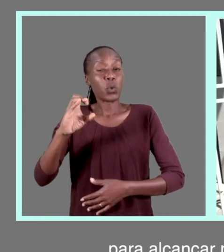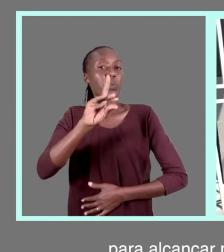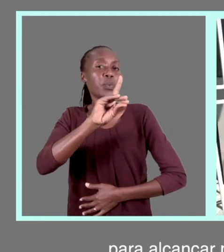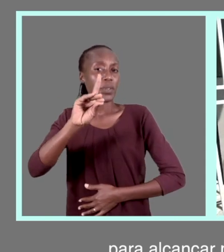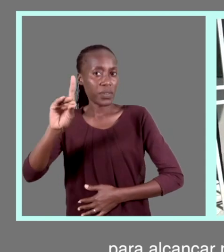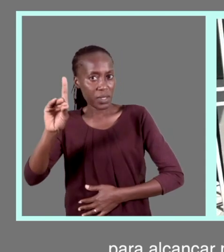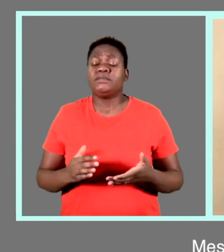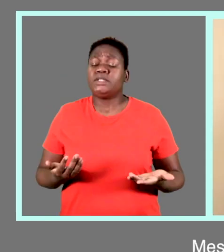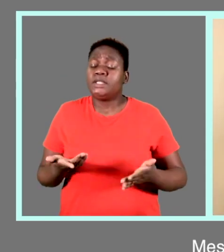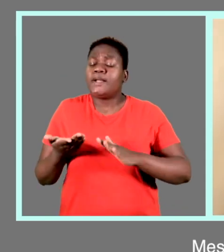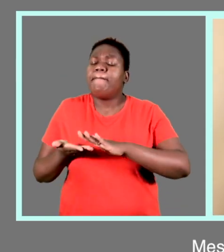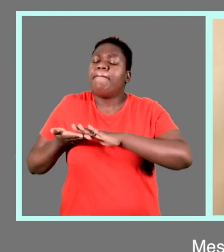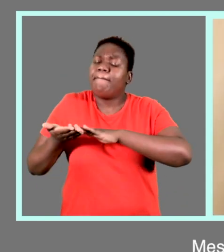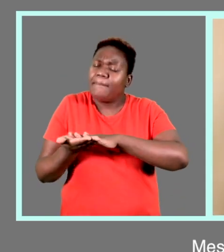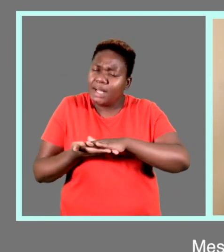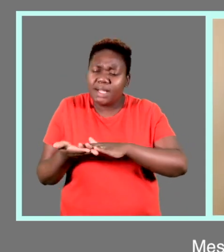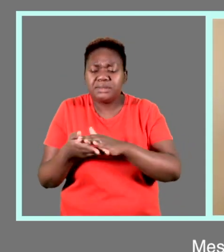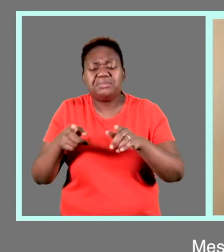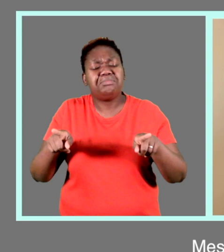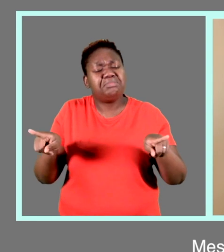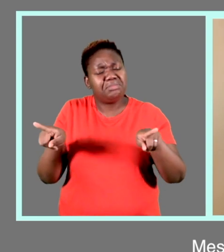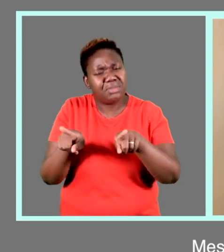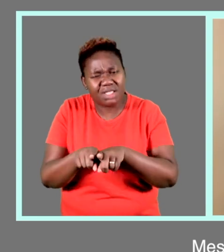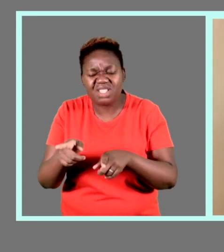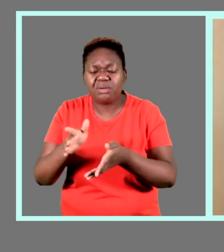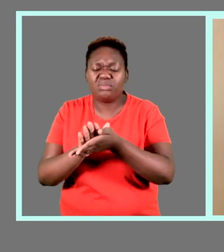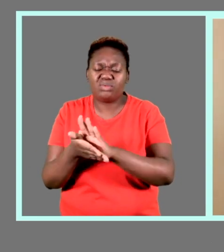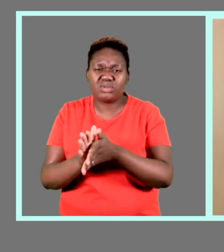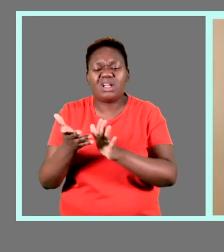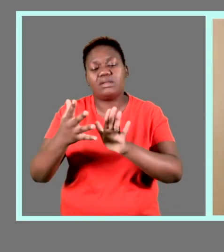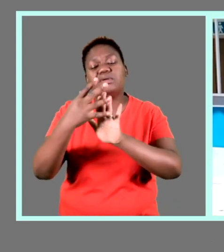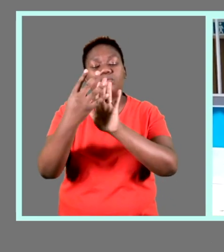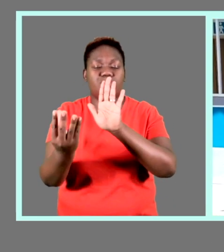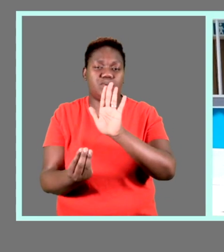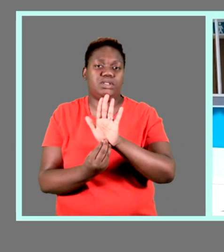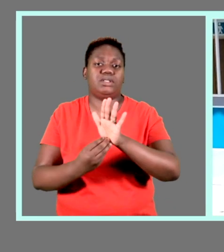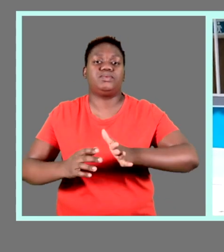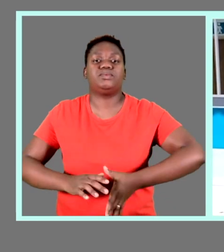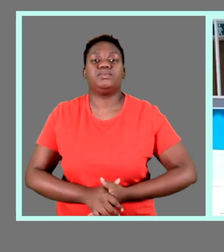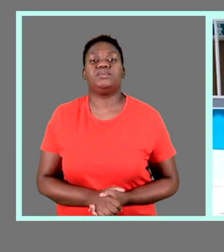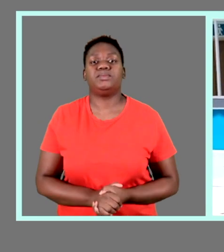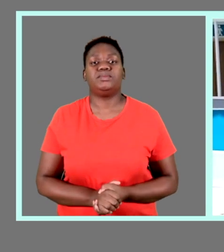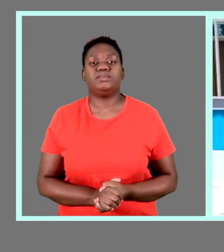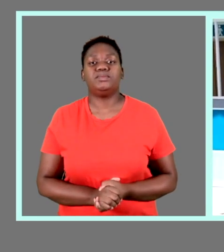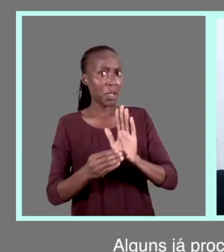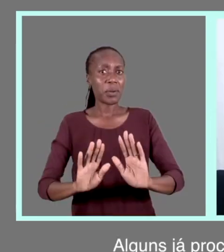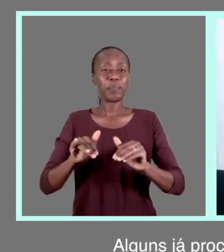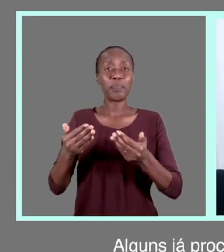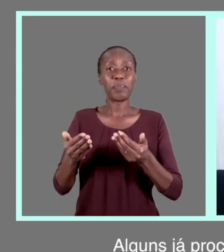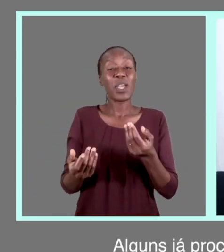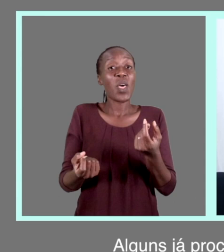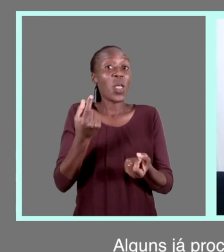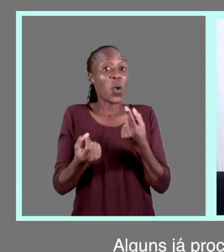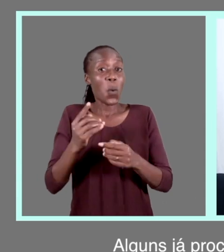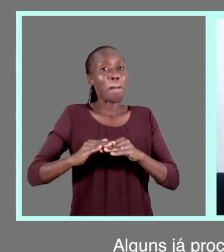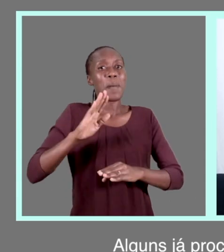com deficiência. Mesmo numa fase piloto, a iniciativa já produz resultados. Alguns